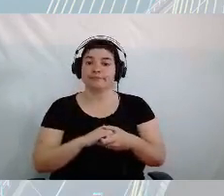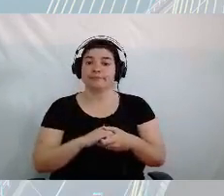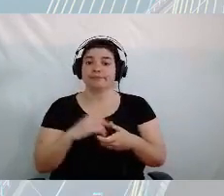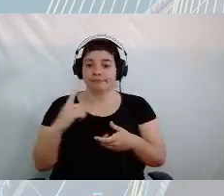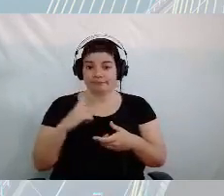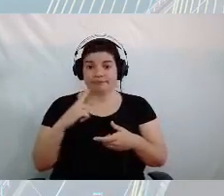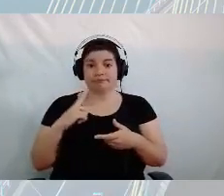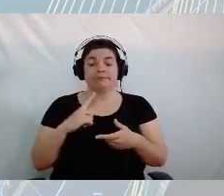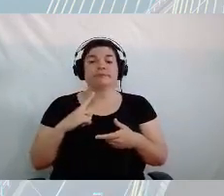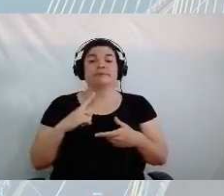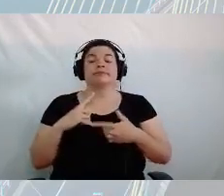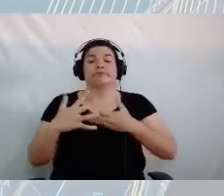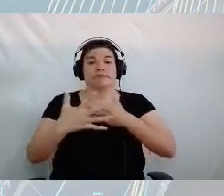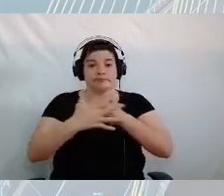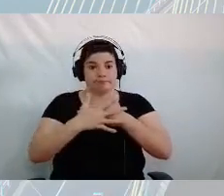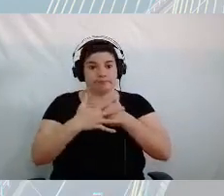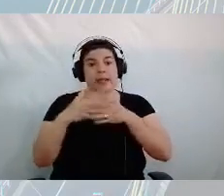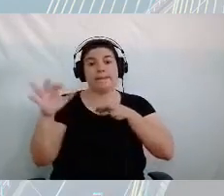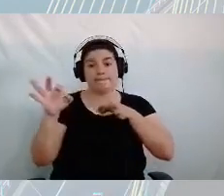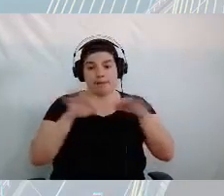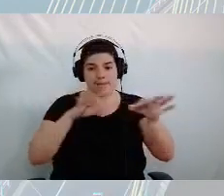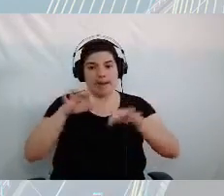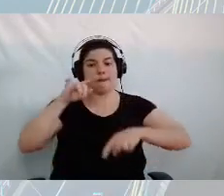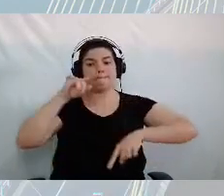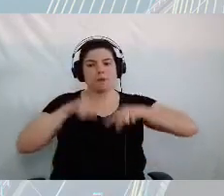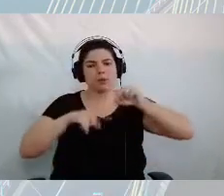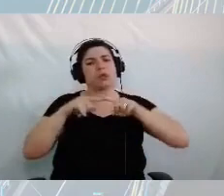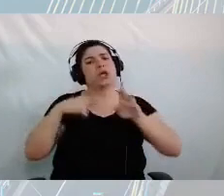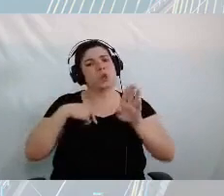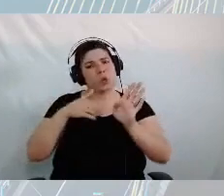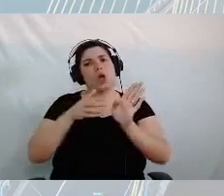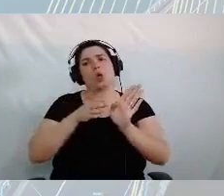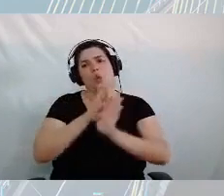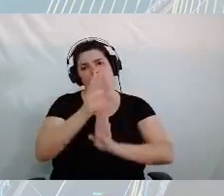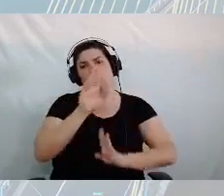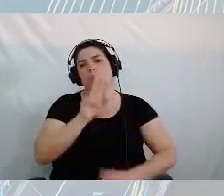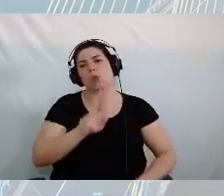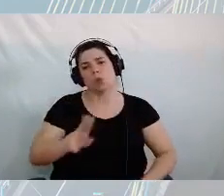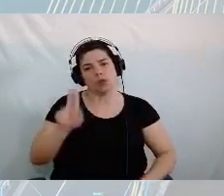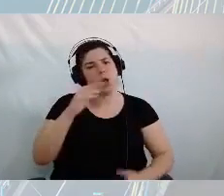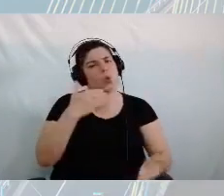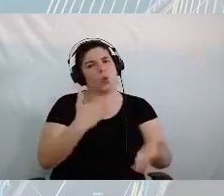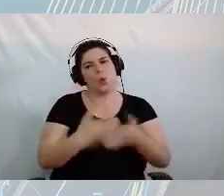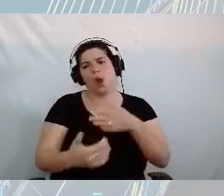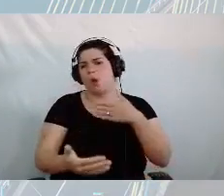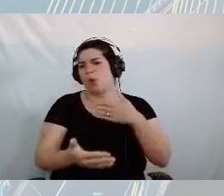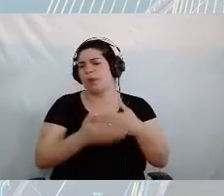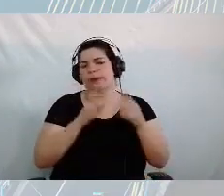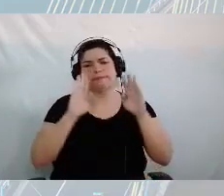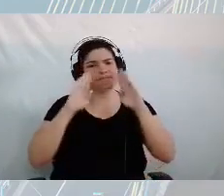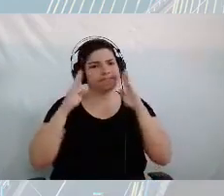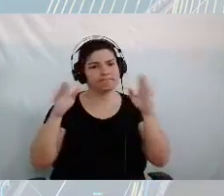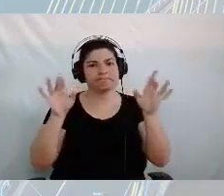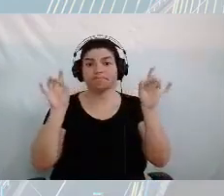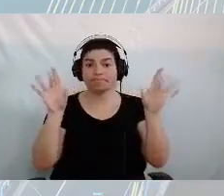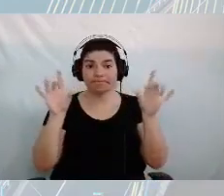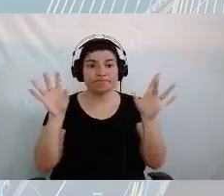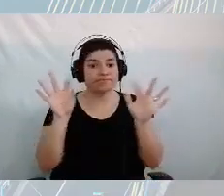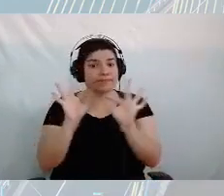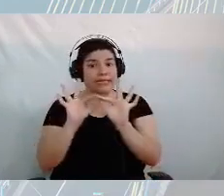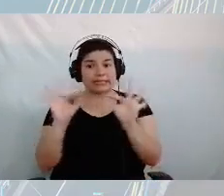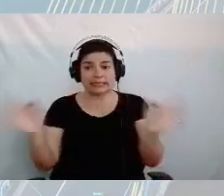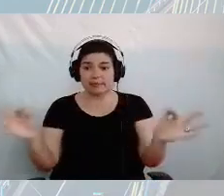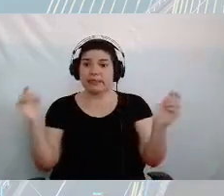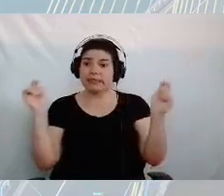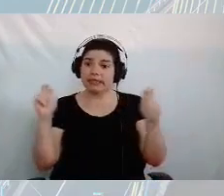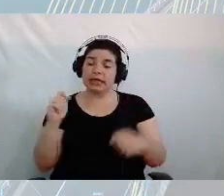disposta num framework para construção de produto, eu recomendo utilizá-la para qualquer tipo de especificação. Ela é muito simples para determinar os